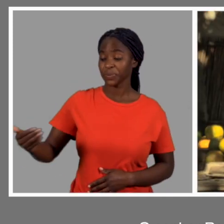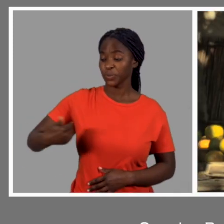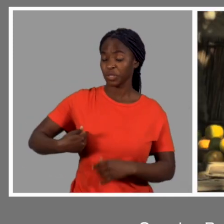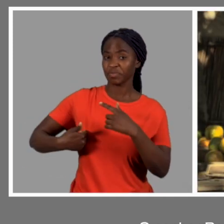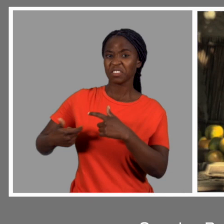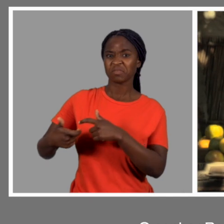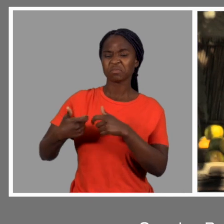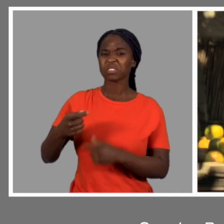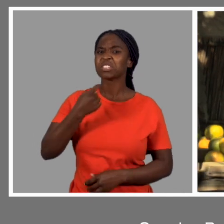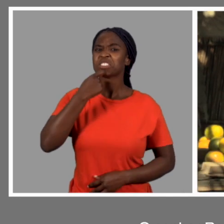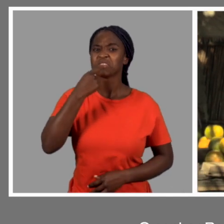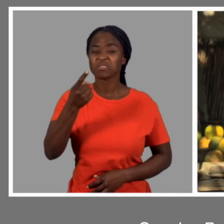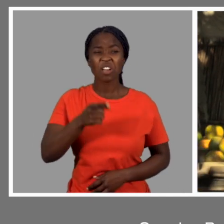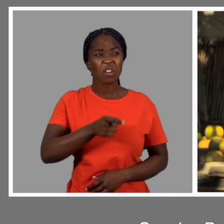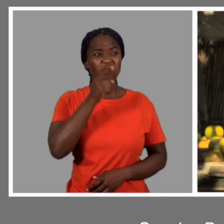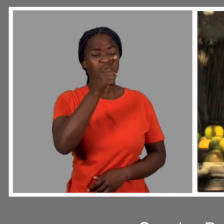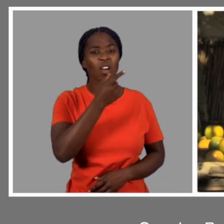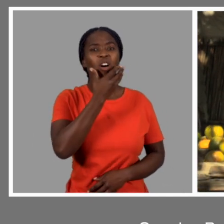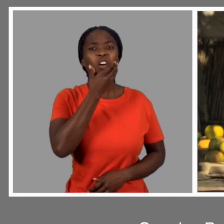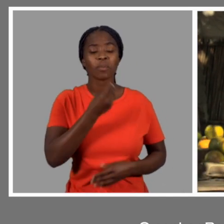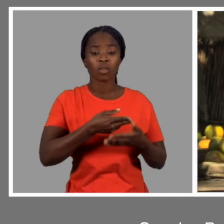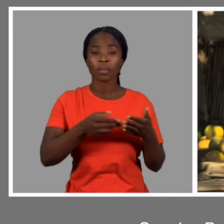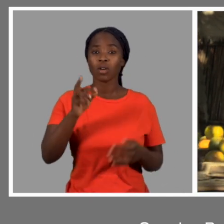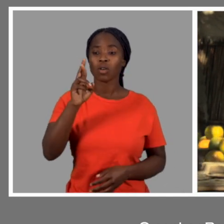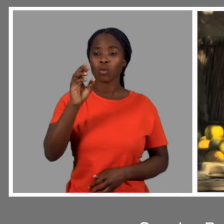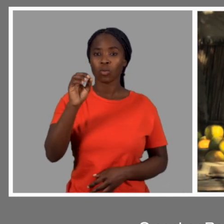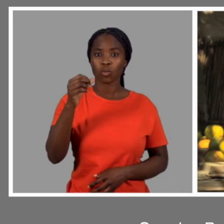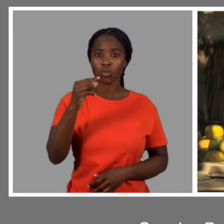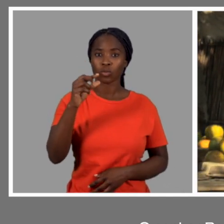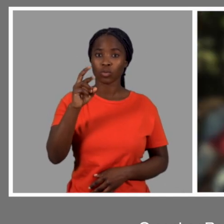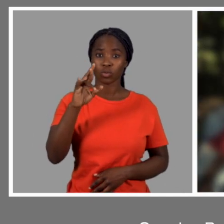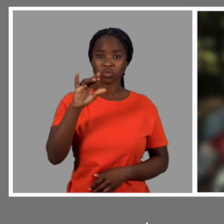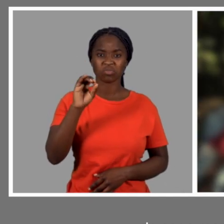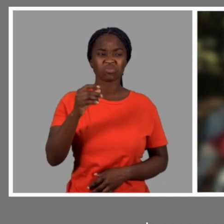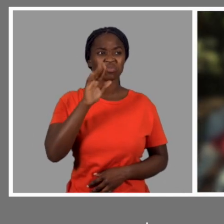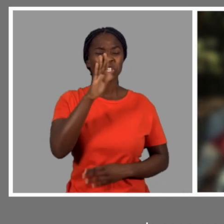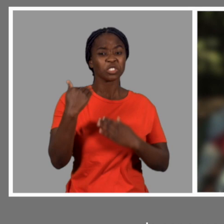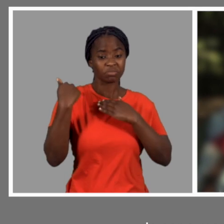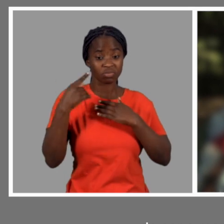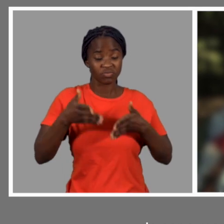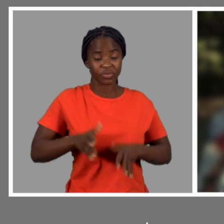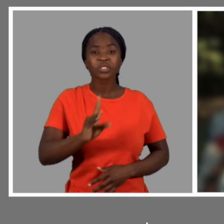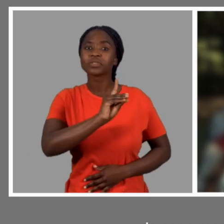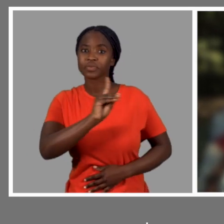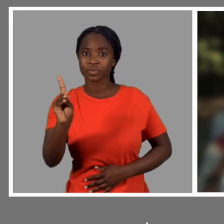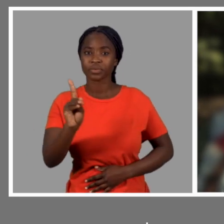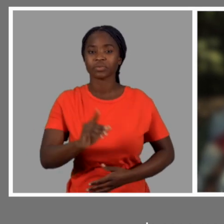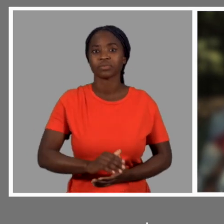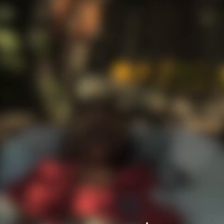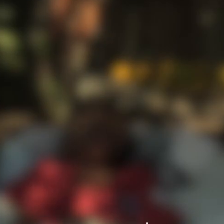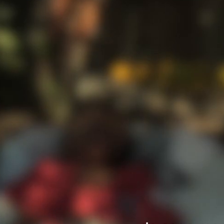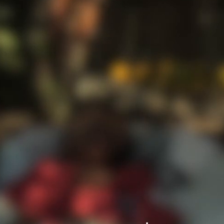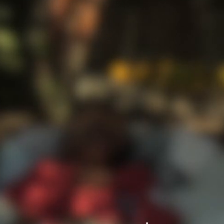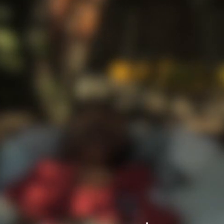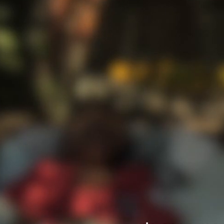O Sr. Rogério diz ter sido acusado pela família da sua ex-esposa de ser o responsável pelo nascimento de um filho